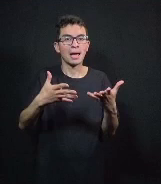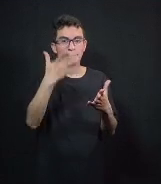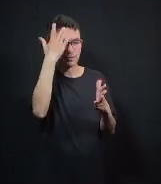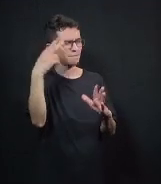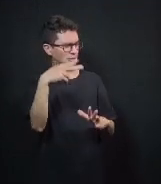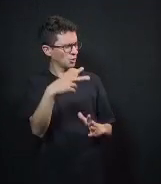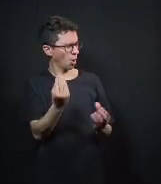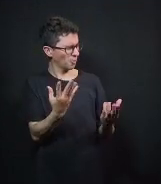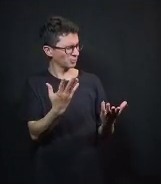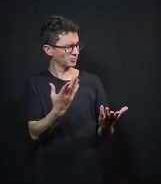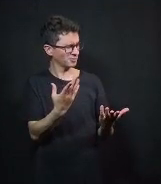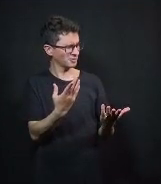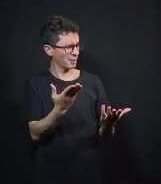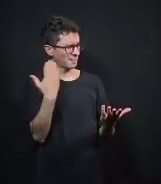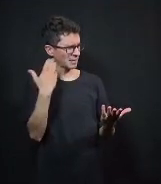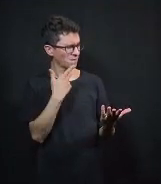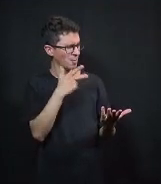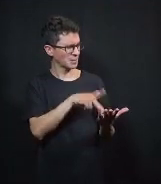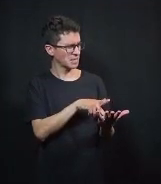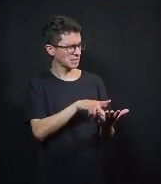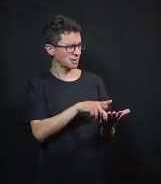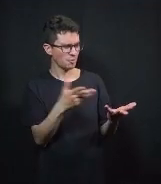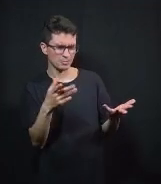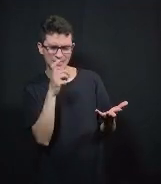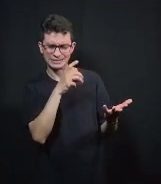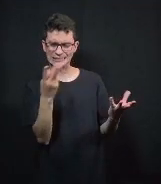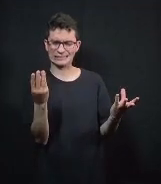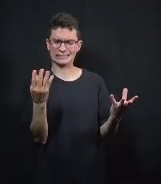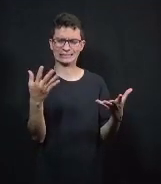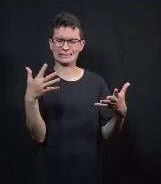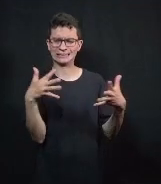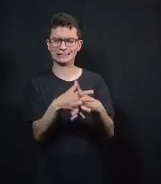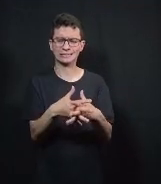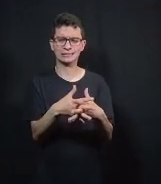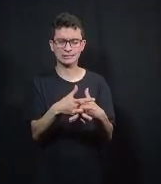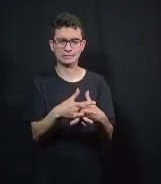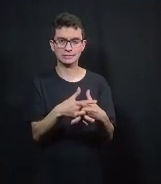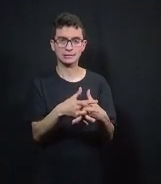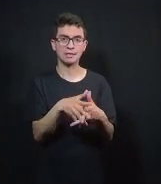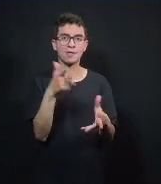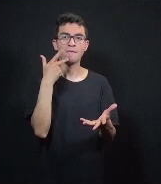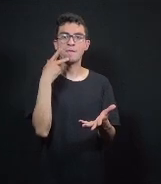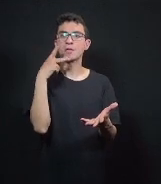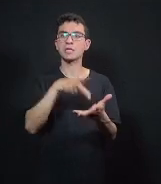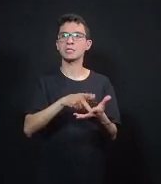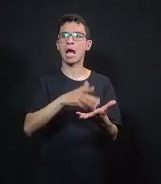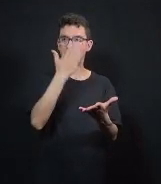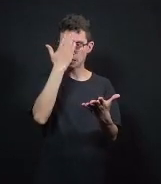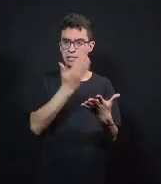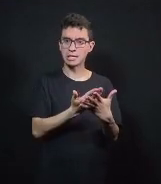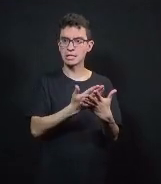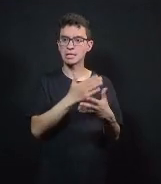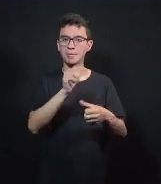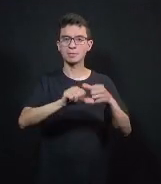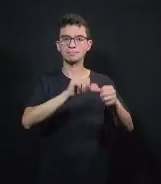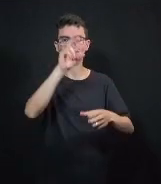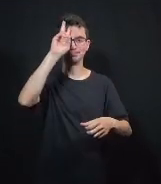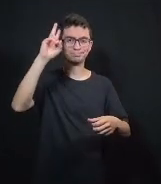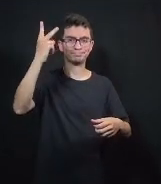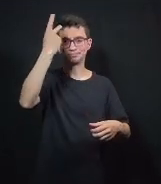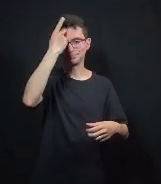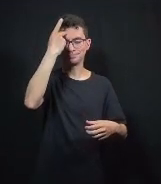né? Na verdade, não era bem aquilo, mas você foi tão taxativo quando você deu a notícia. Então, eu acho que a própria